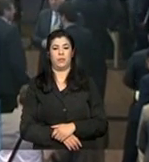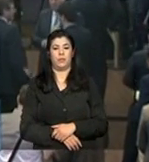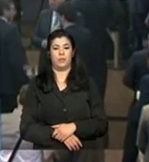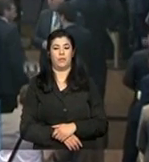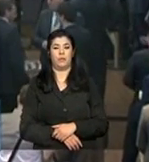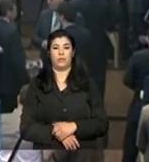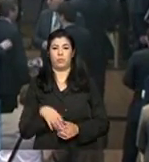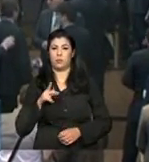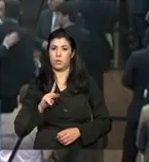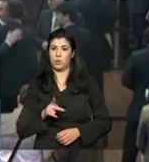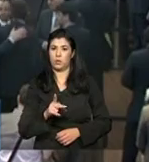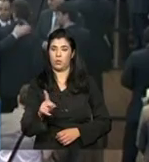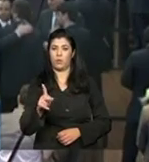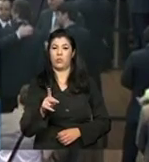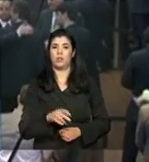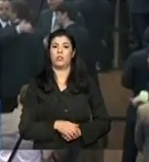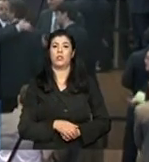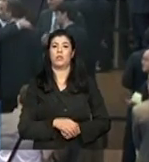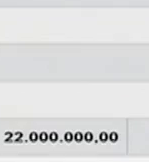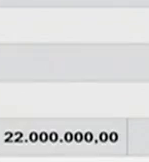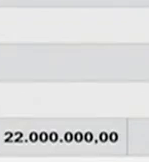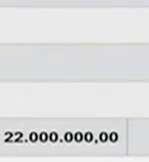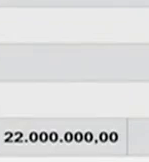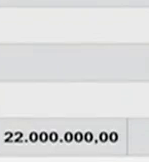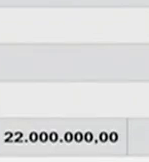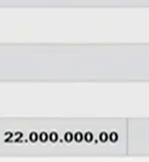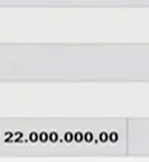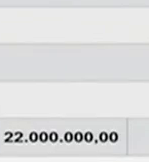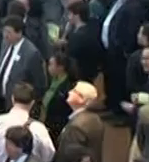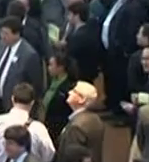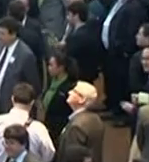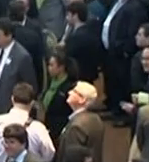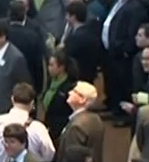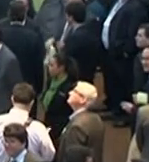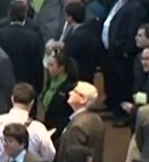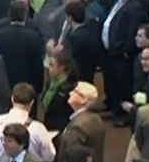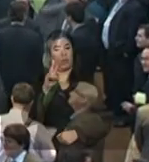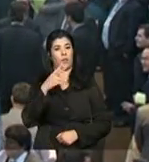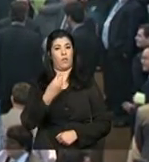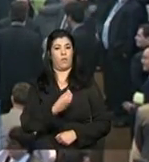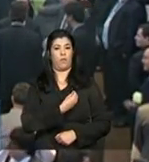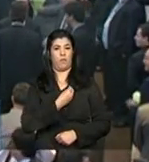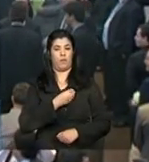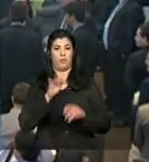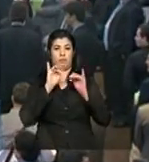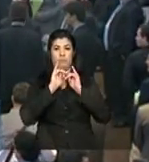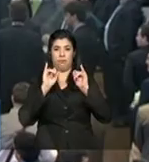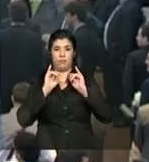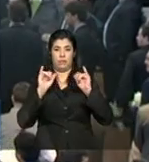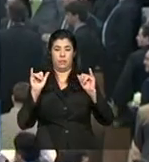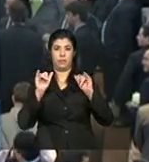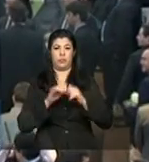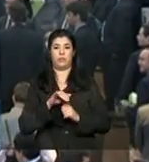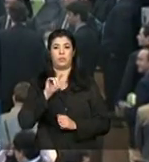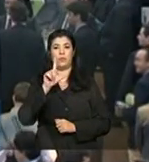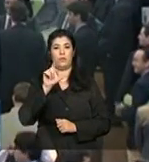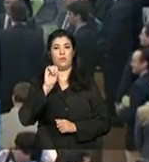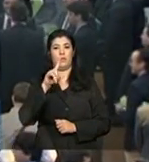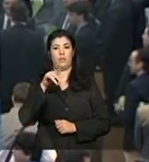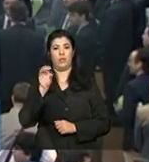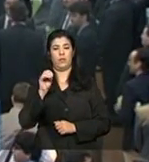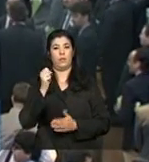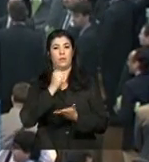Em seguida, darei início ao leilão do lote F. Você acompanha ao vivo o leilão para a contratação